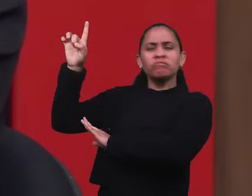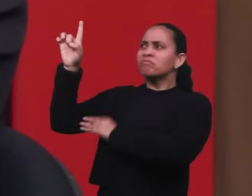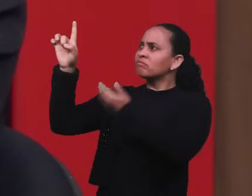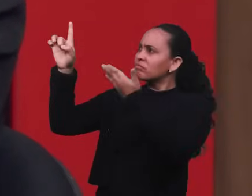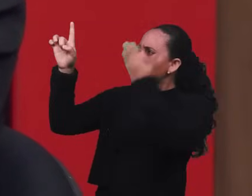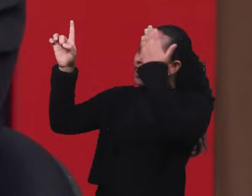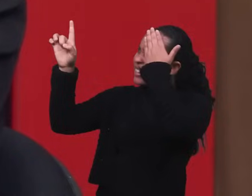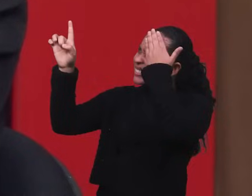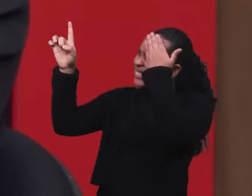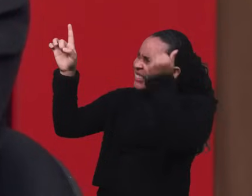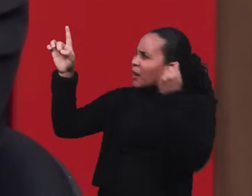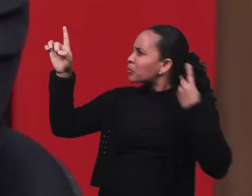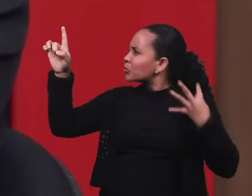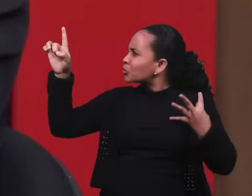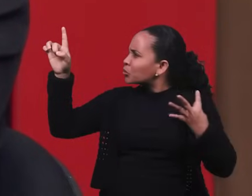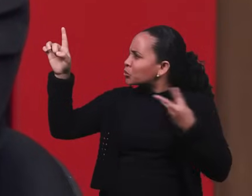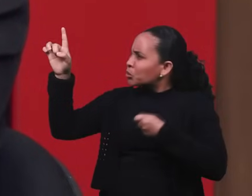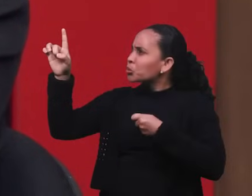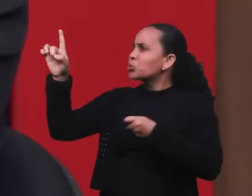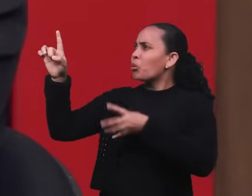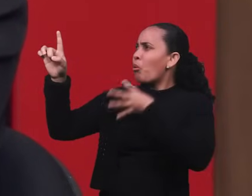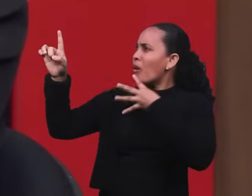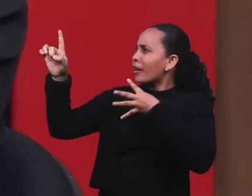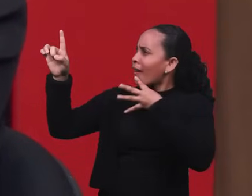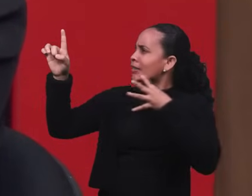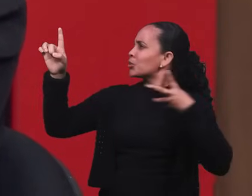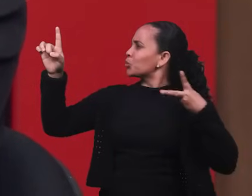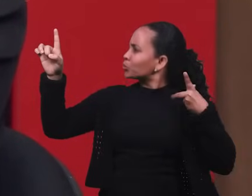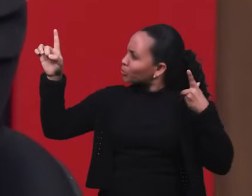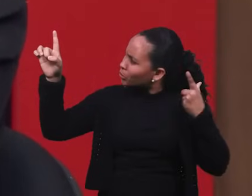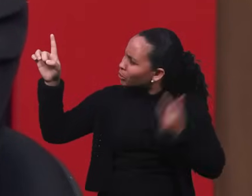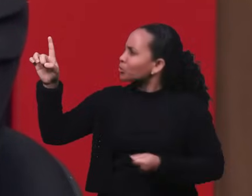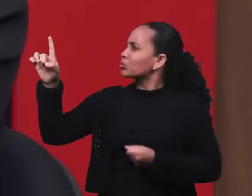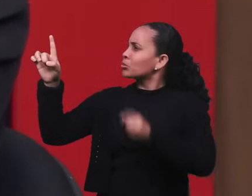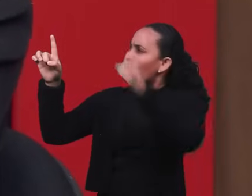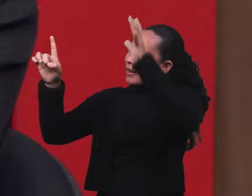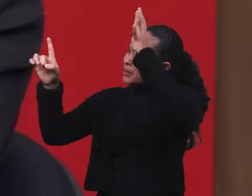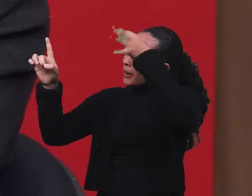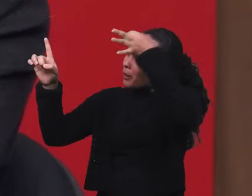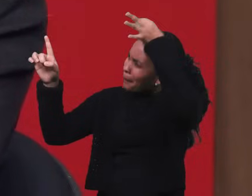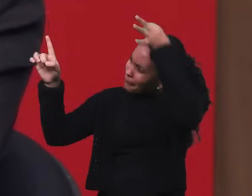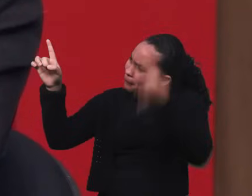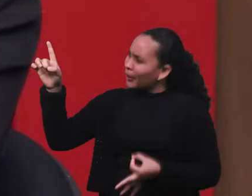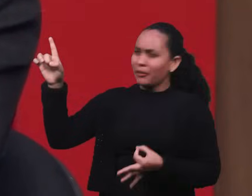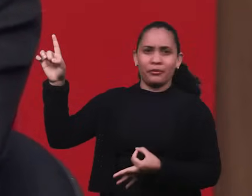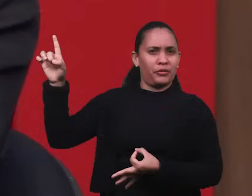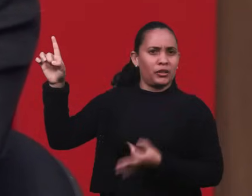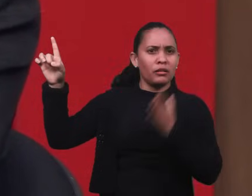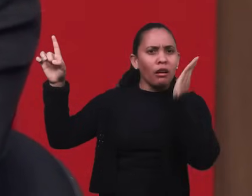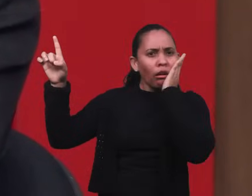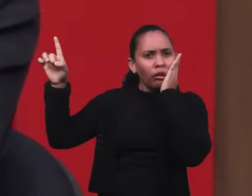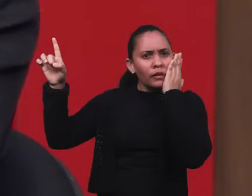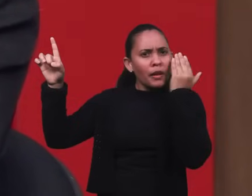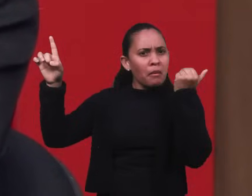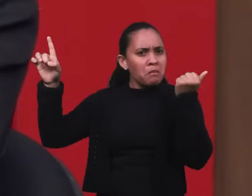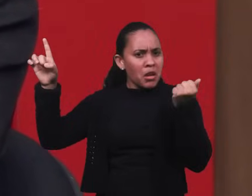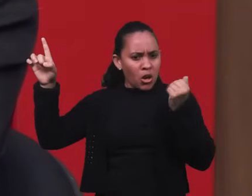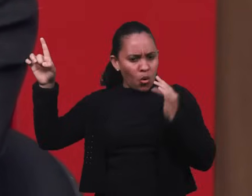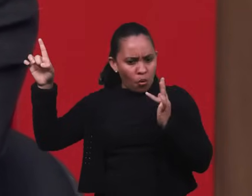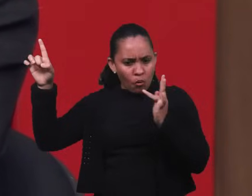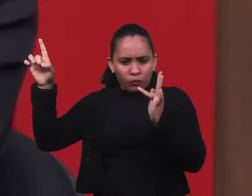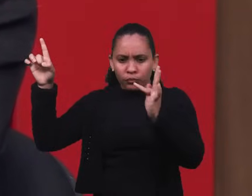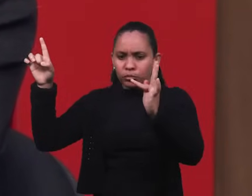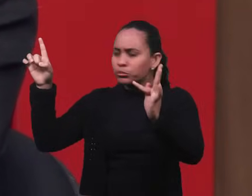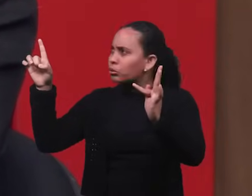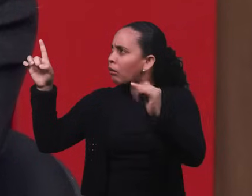de saber de todas as coisas, né, de saber como tudo aconteceu e saber até mesmo a respeito do